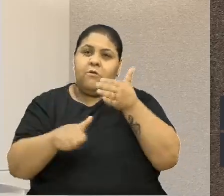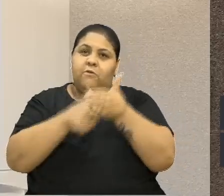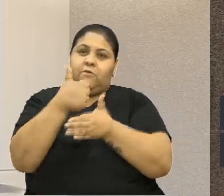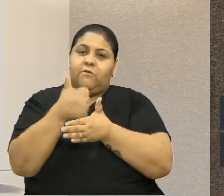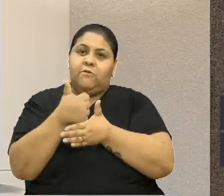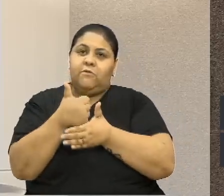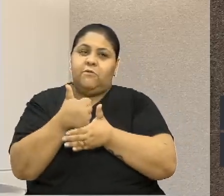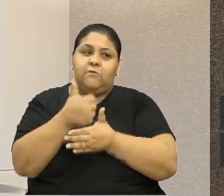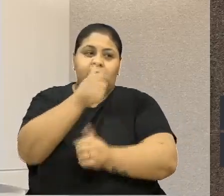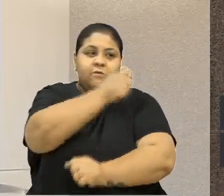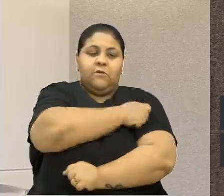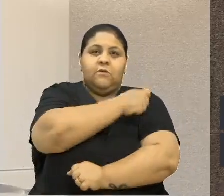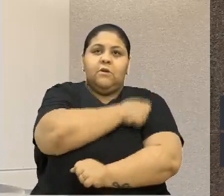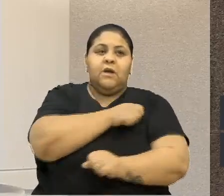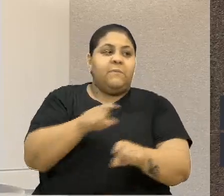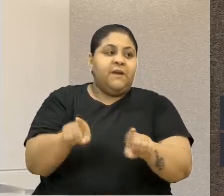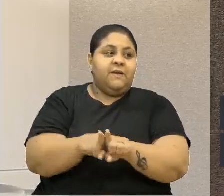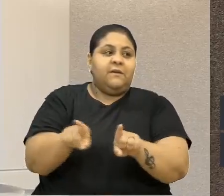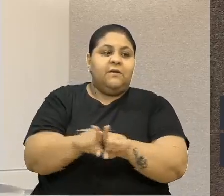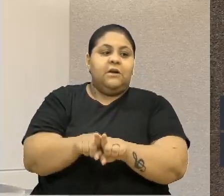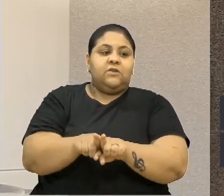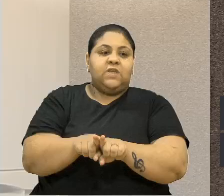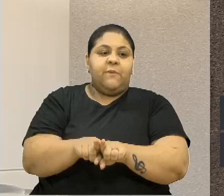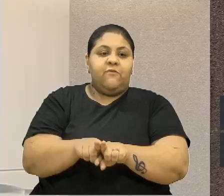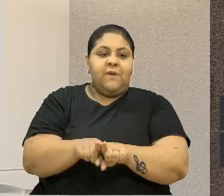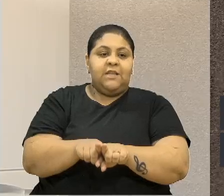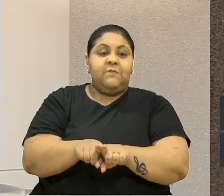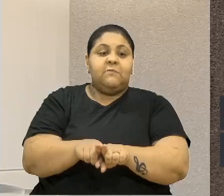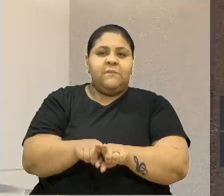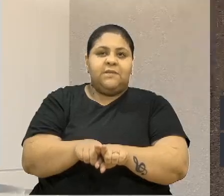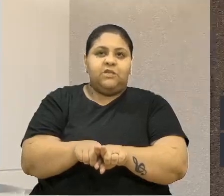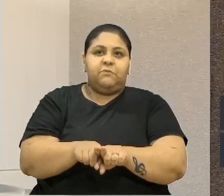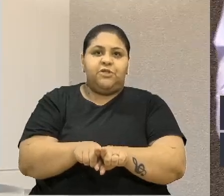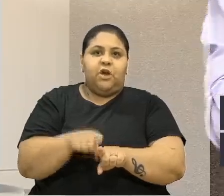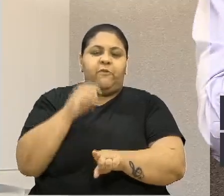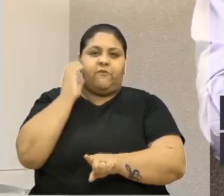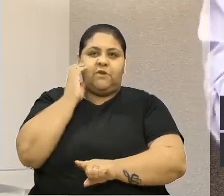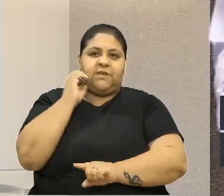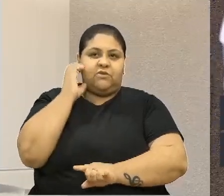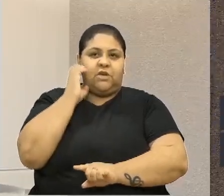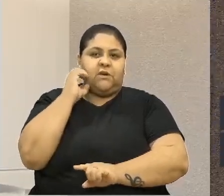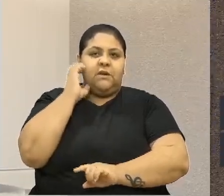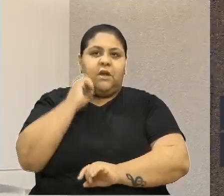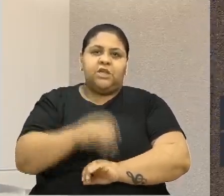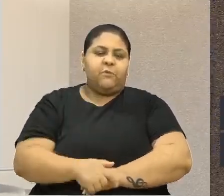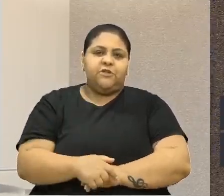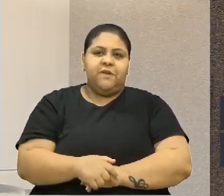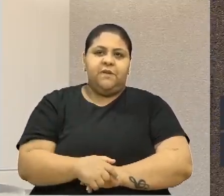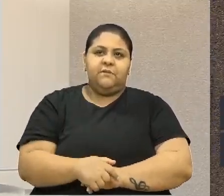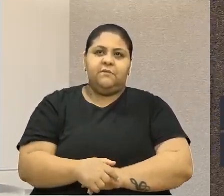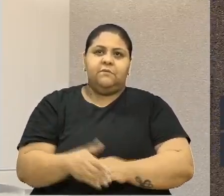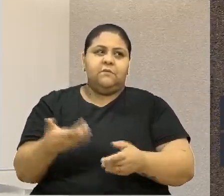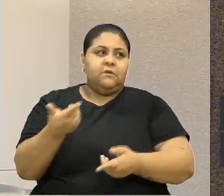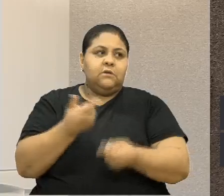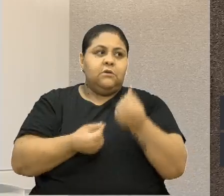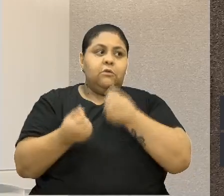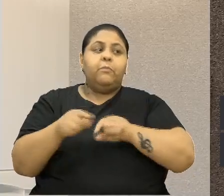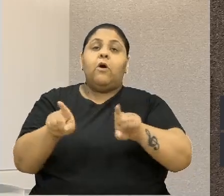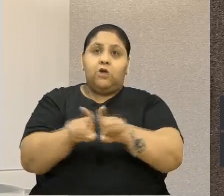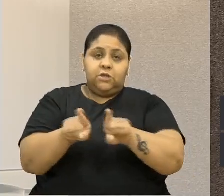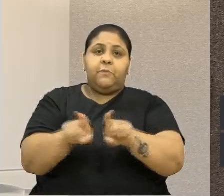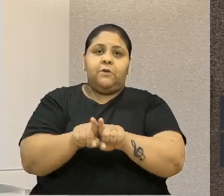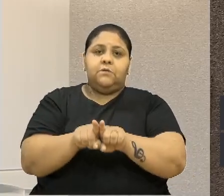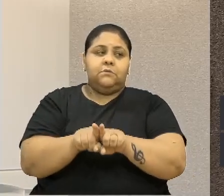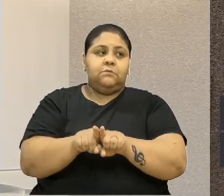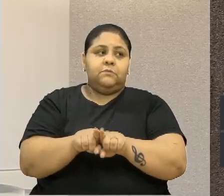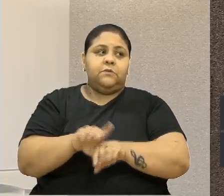melhorar aquele aluno, para a gente melhorar a nota no geral de Caxias do Sul e melhorar o dinheiro que volta para Caxias através